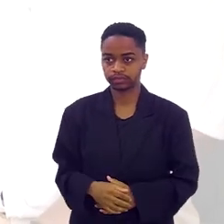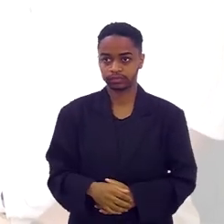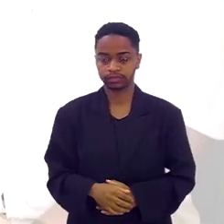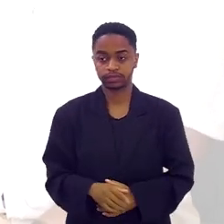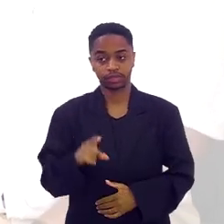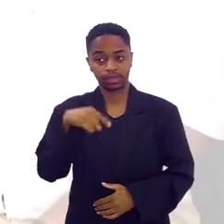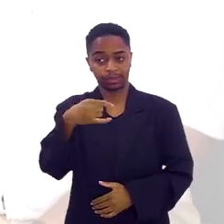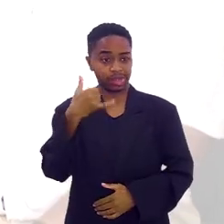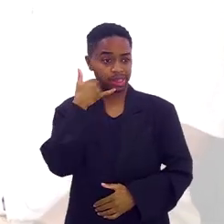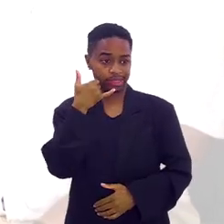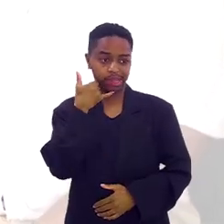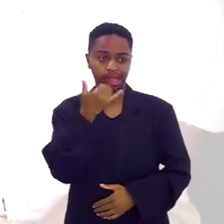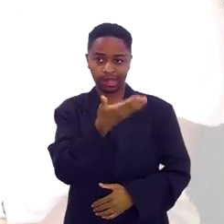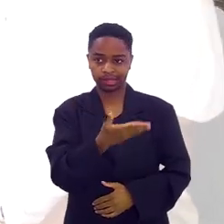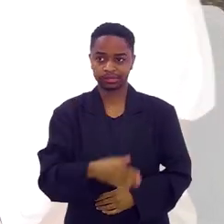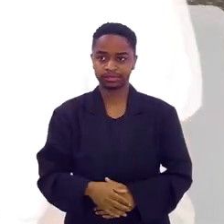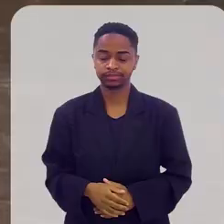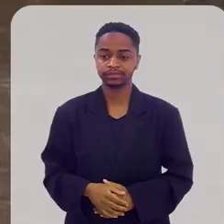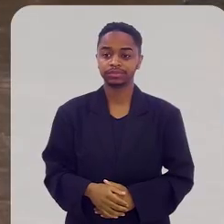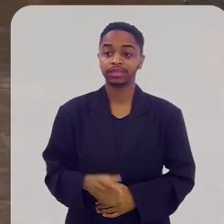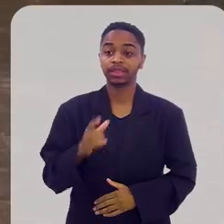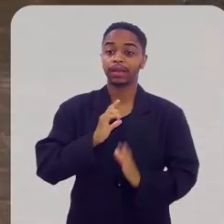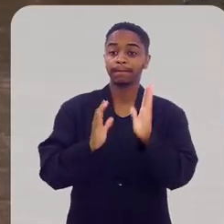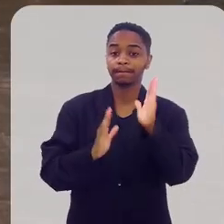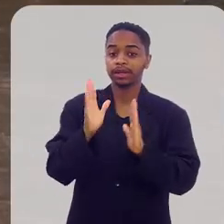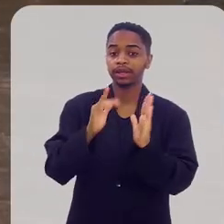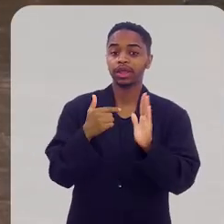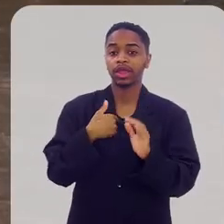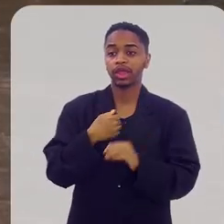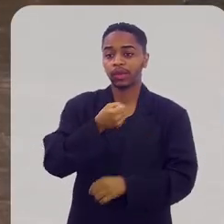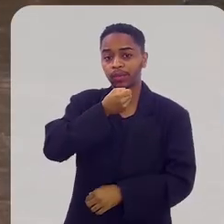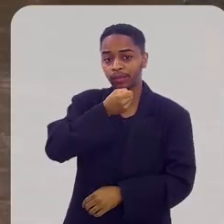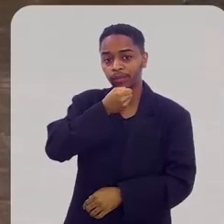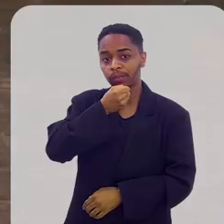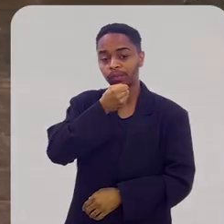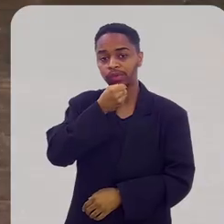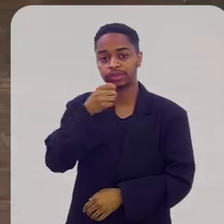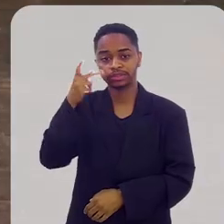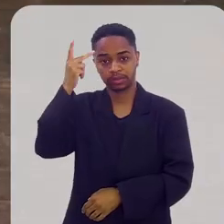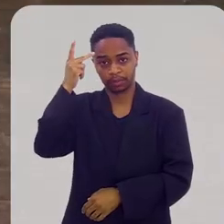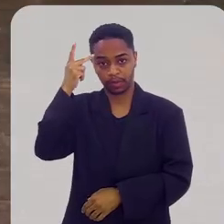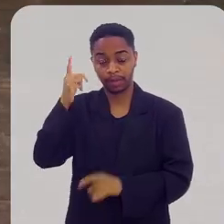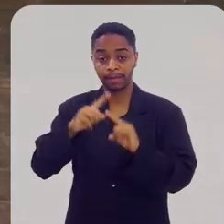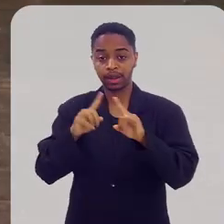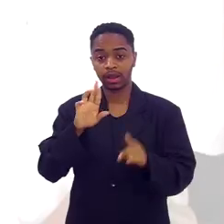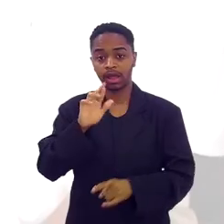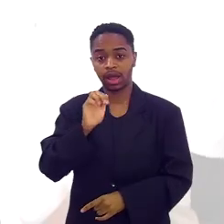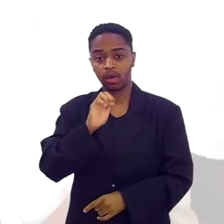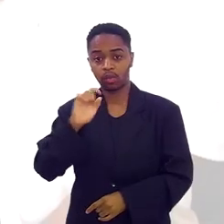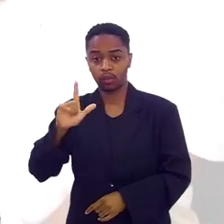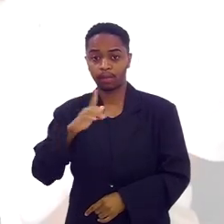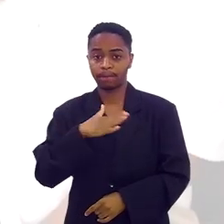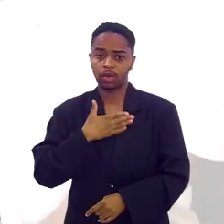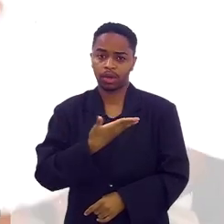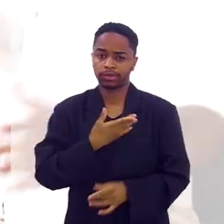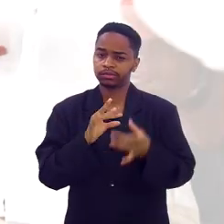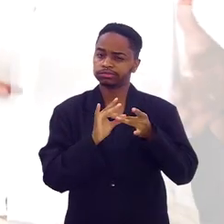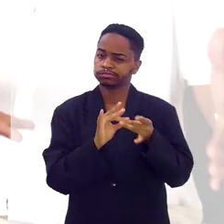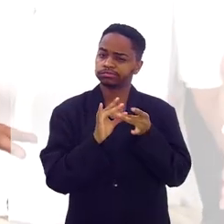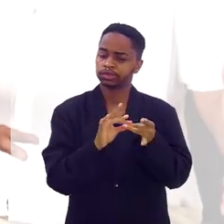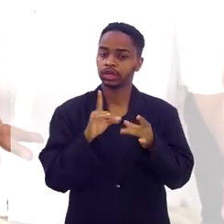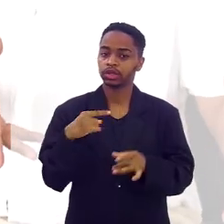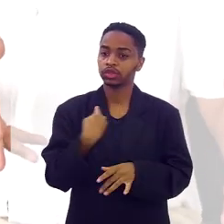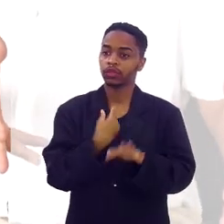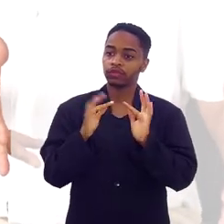Raul que eu vou ligar para ele. Você sabe que durante muito tempo eu apresentei gospel online em São Paulo. Perfeito. E o Raul era meu amigo favorito.